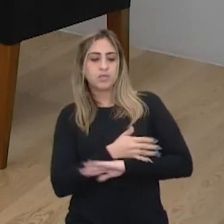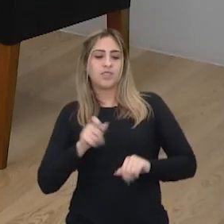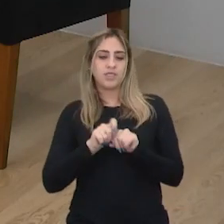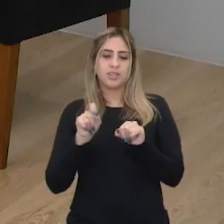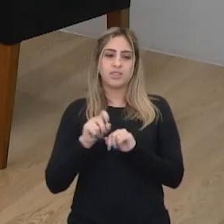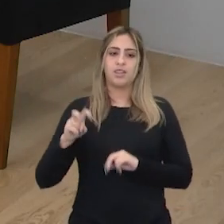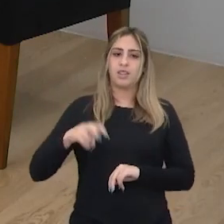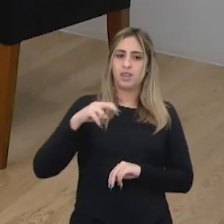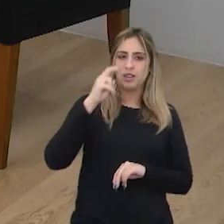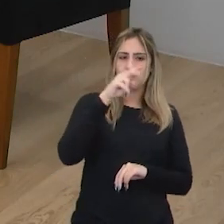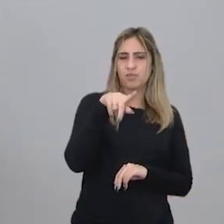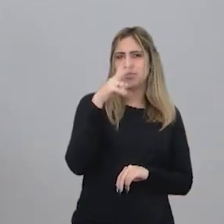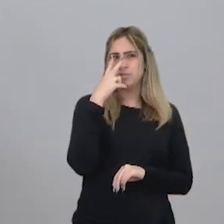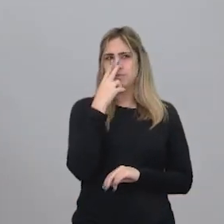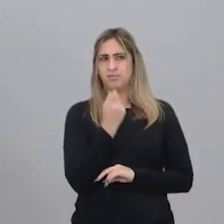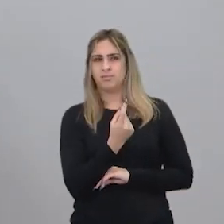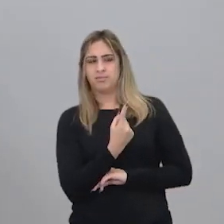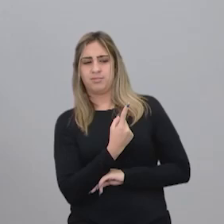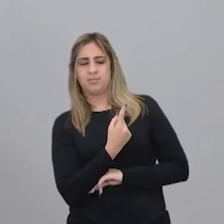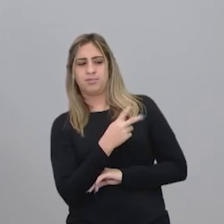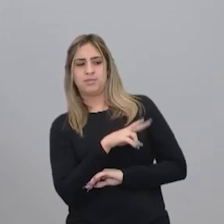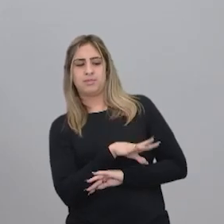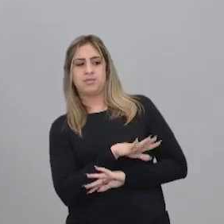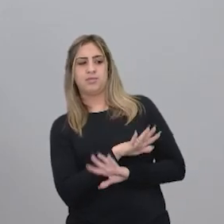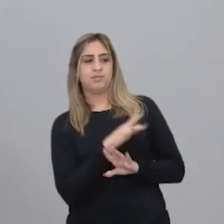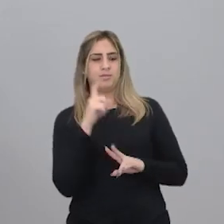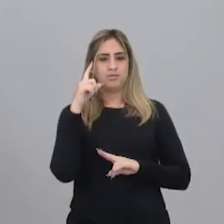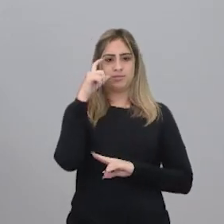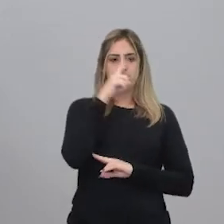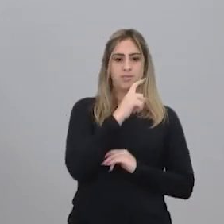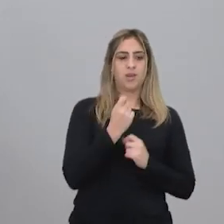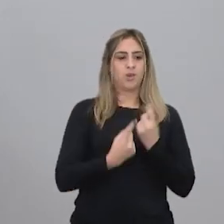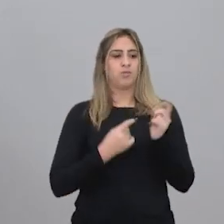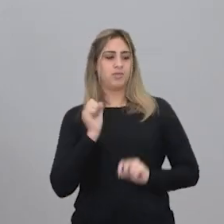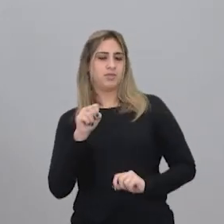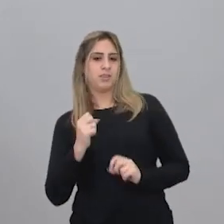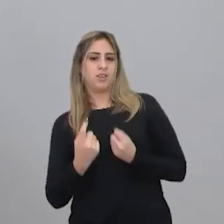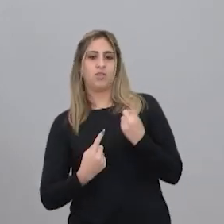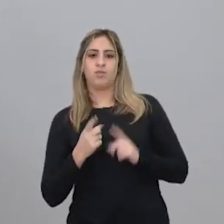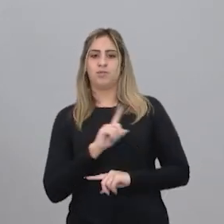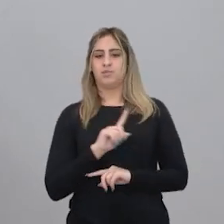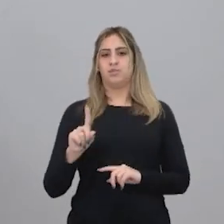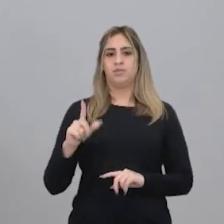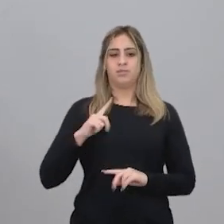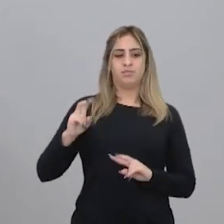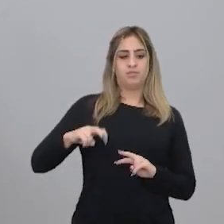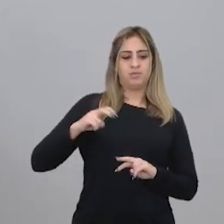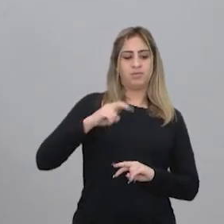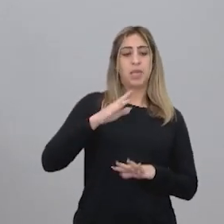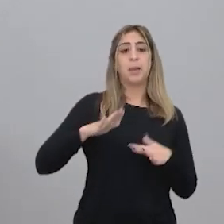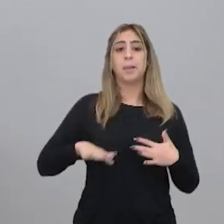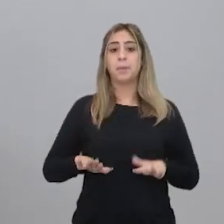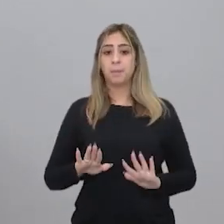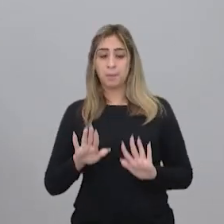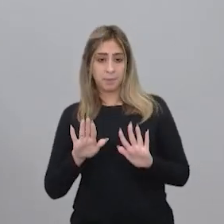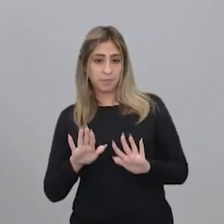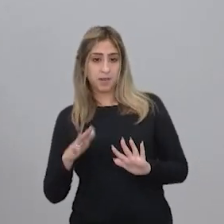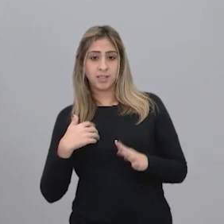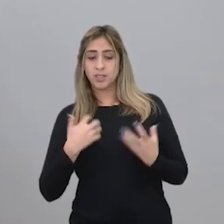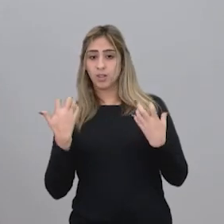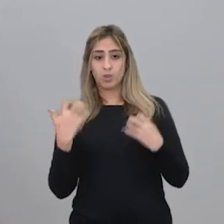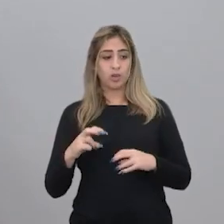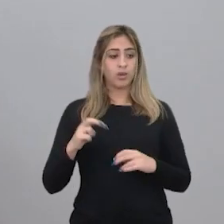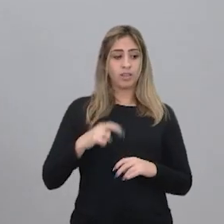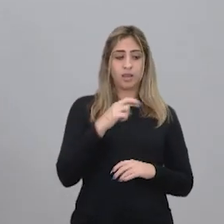trilha e você olha, você não sobe no cume. Algumas sim, mas algumas não. Eu comecei a fazer trekking de altitude. Eu falei, mas eu não quero só andar